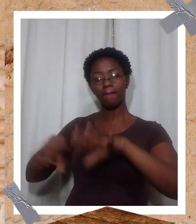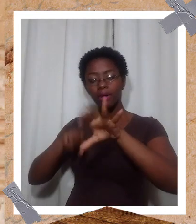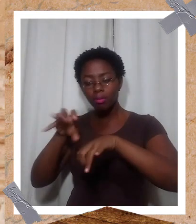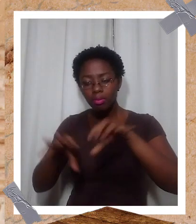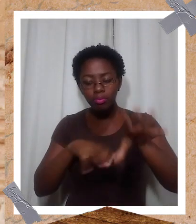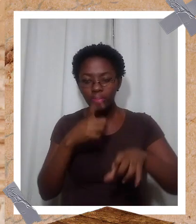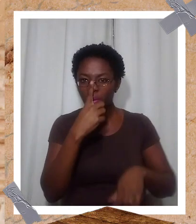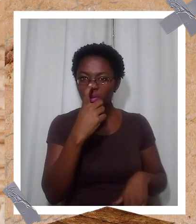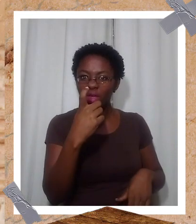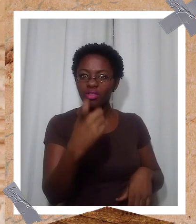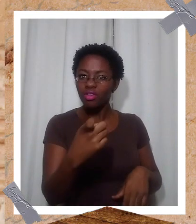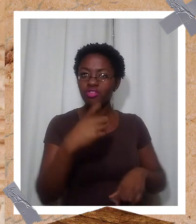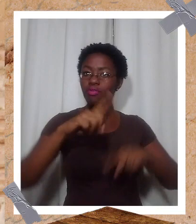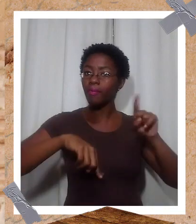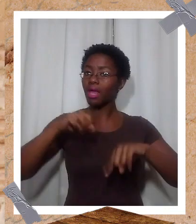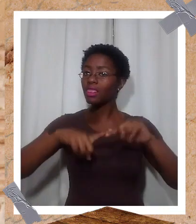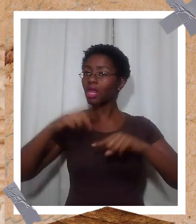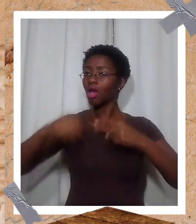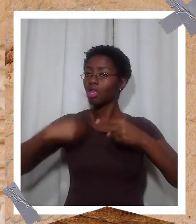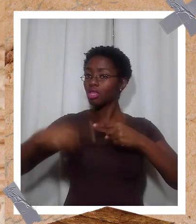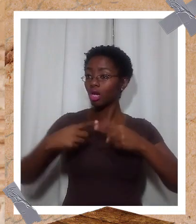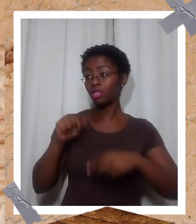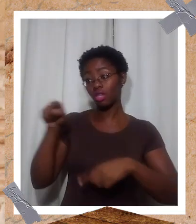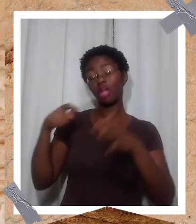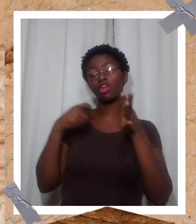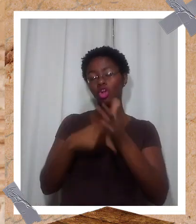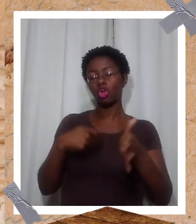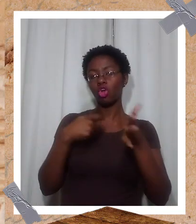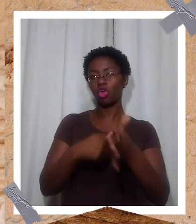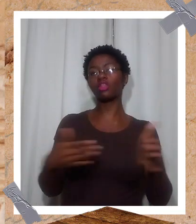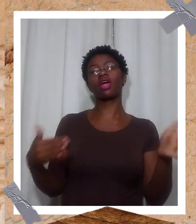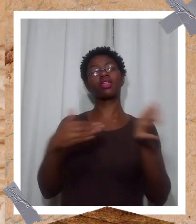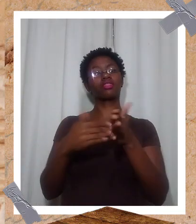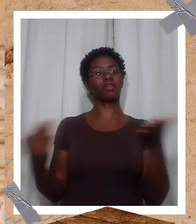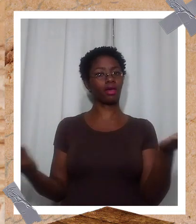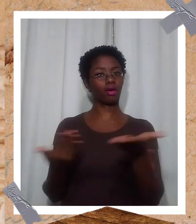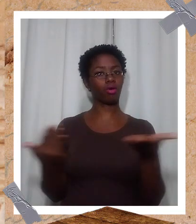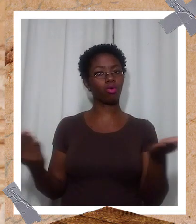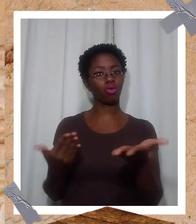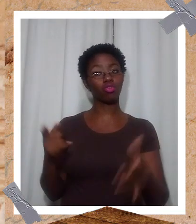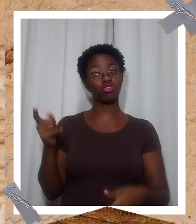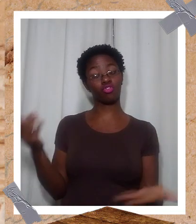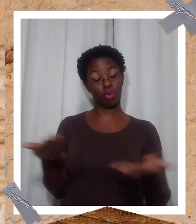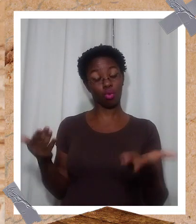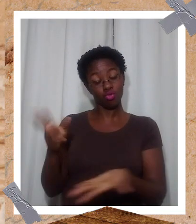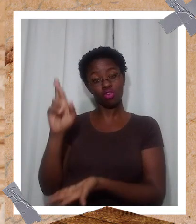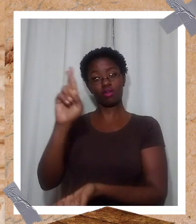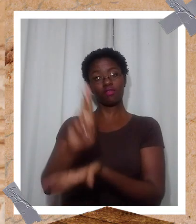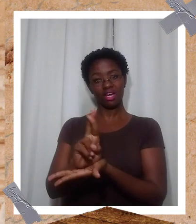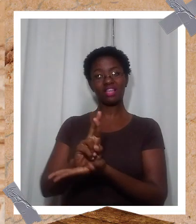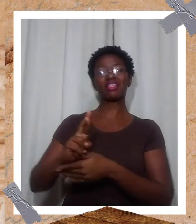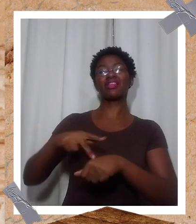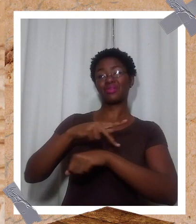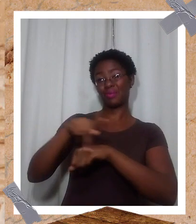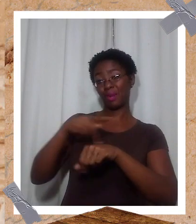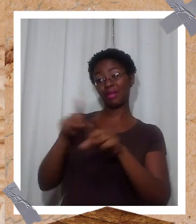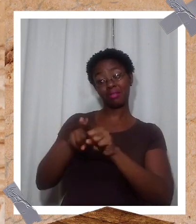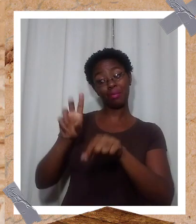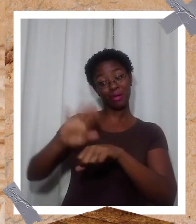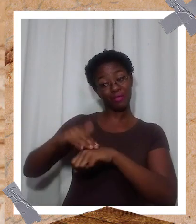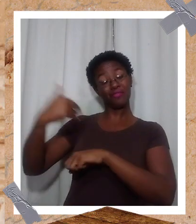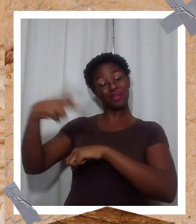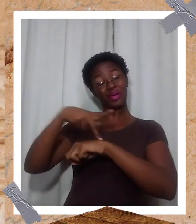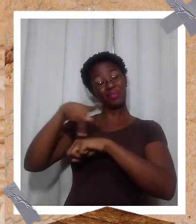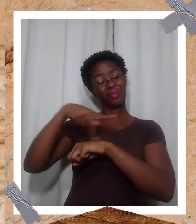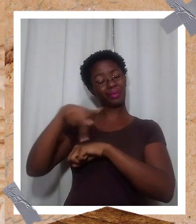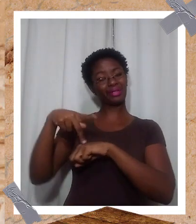que é o seu campo de luta e militância até hoje, tornando-se, então, referência nacional e internacional. Em